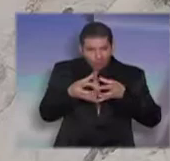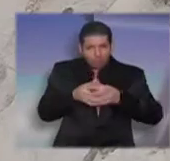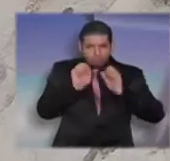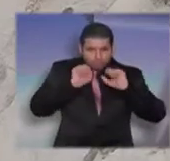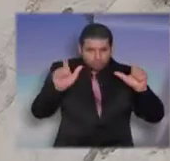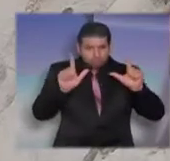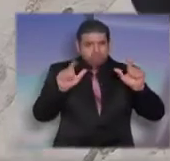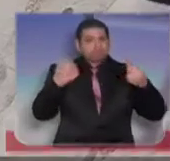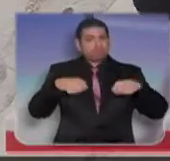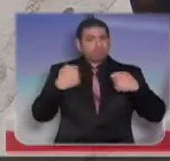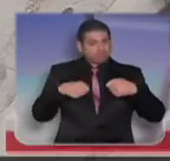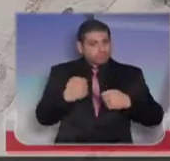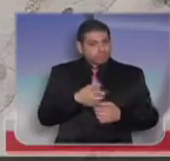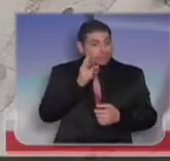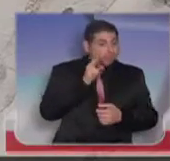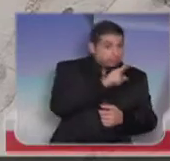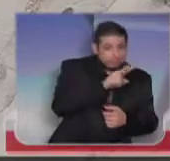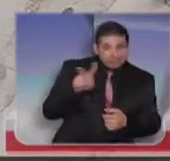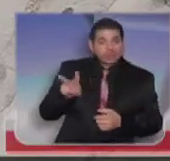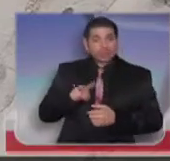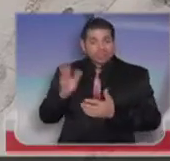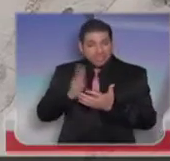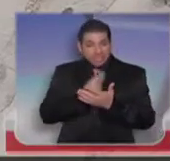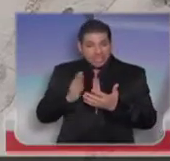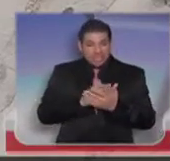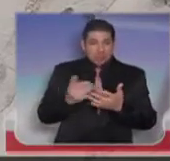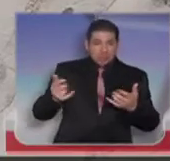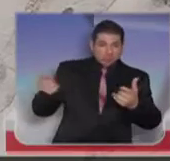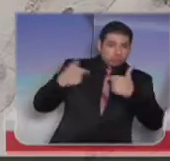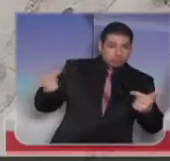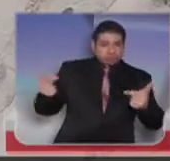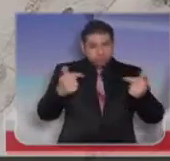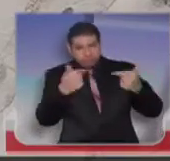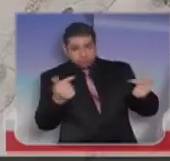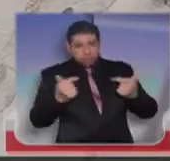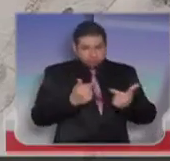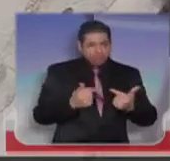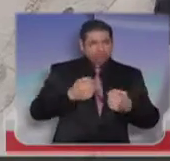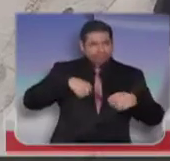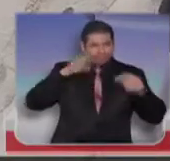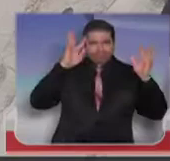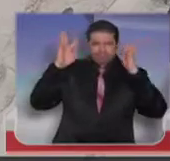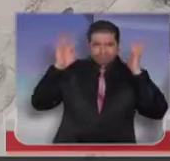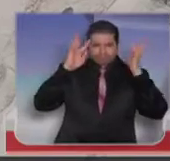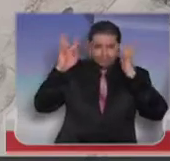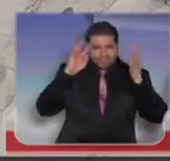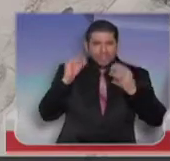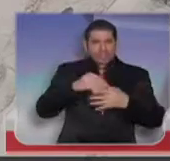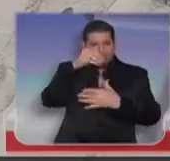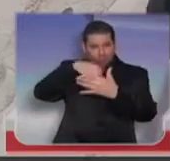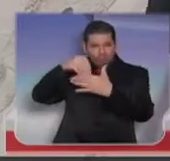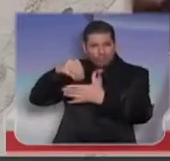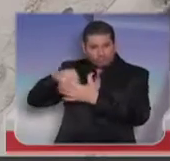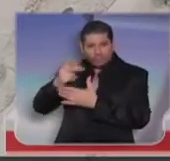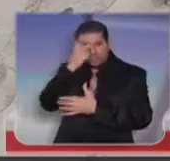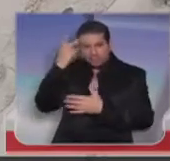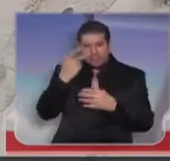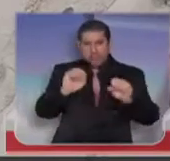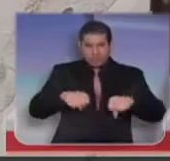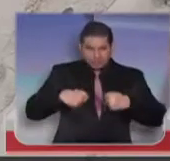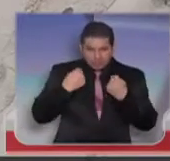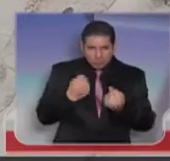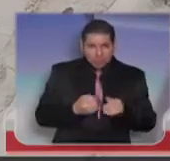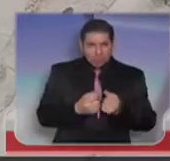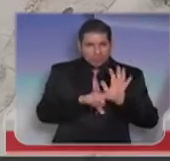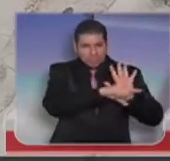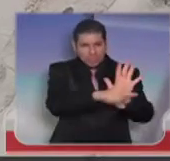nessas pessoas que estão aí, que são os que arrebentam vocês mesmos. Então pense nisso. Vamos votar quem valoriza o povo, quem luta pelo povo, não